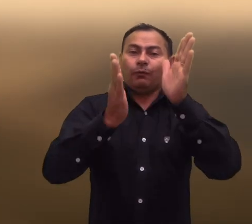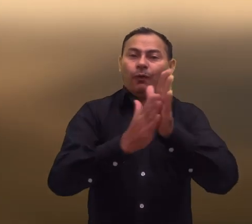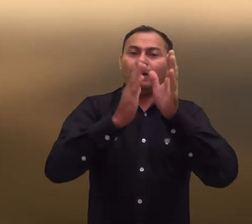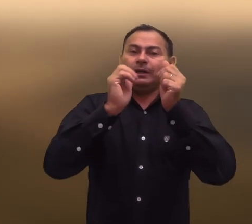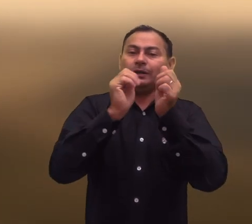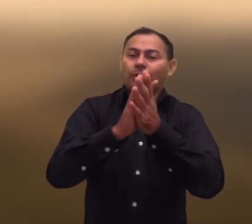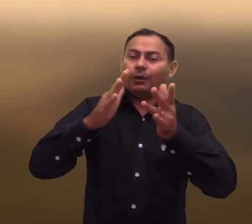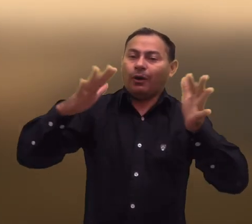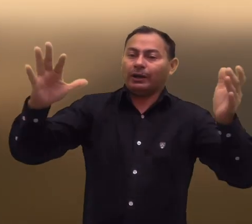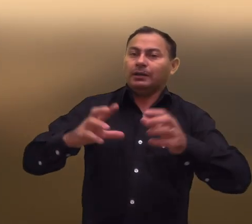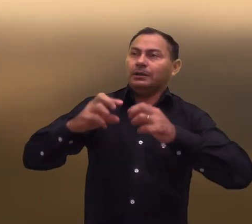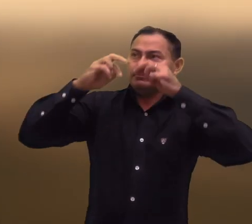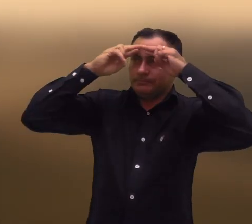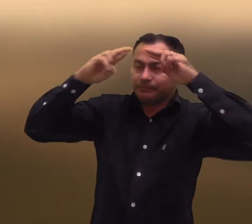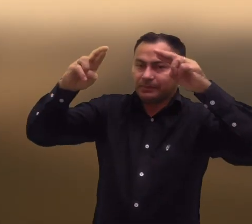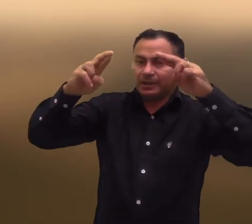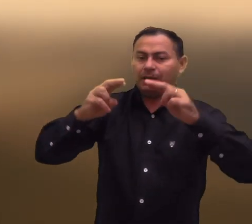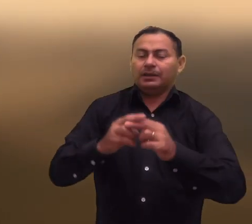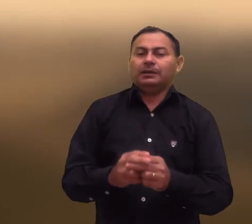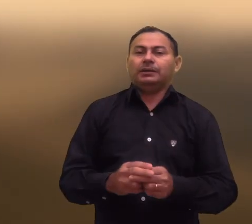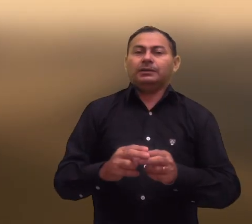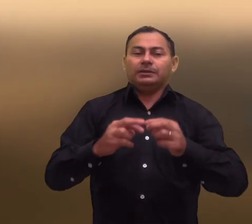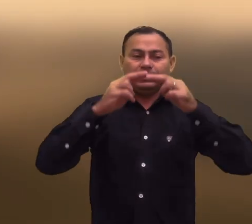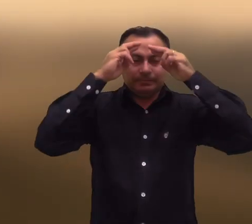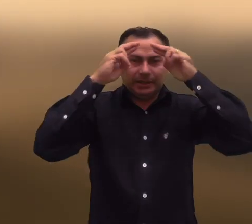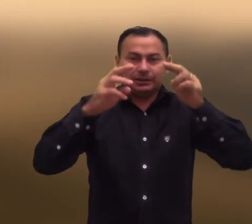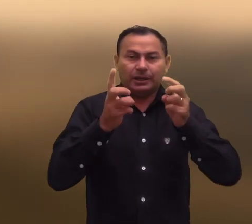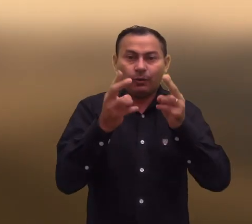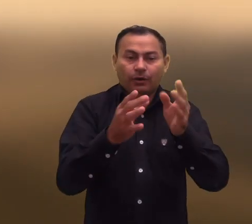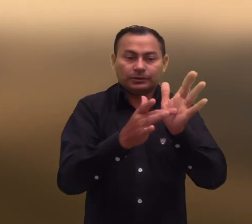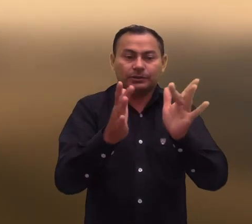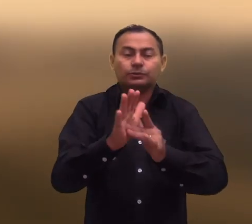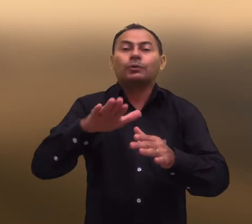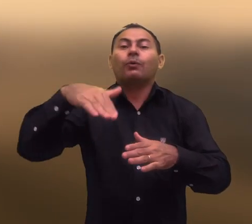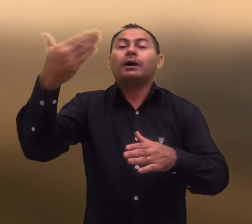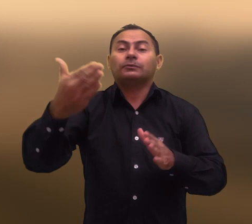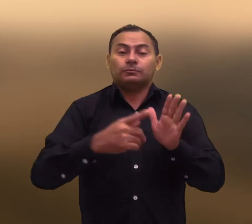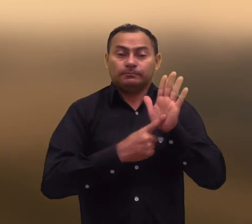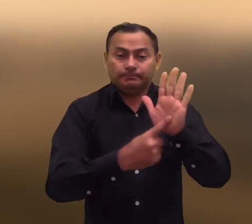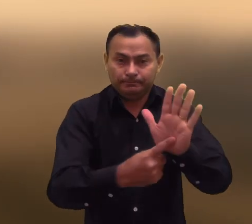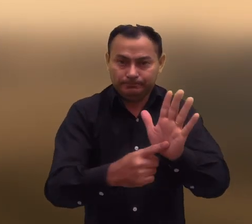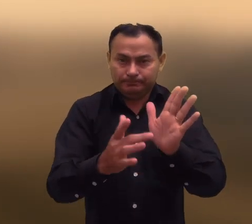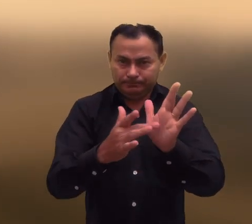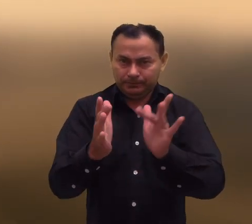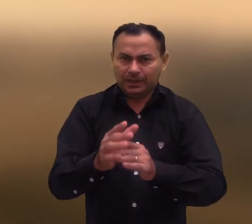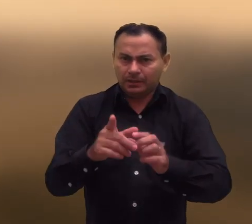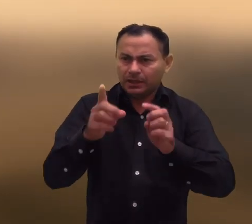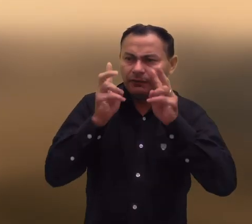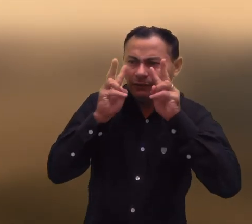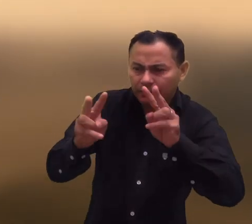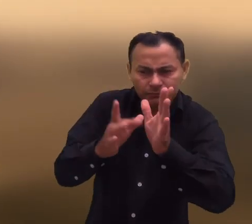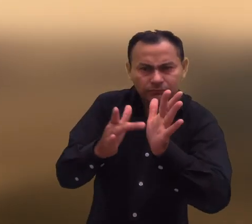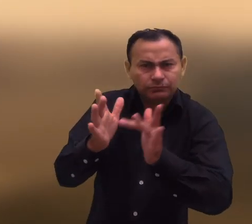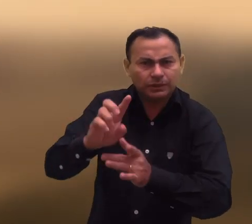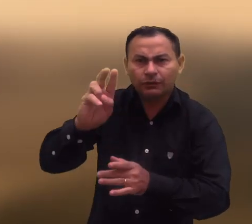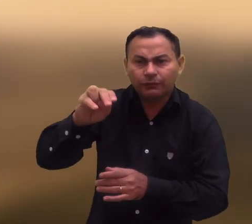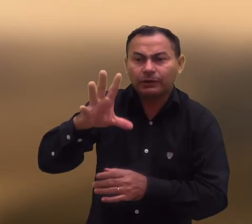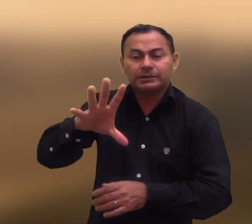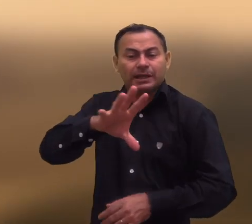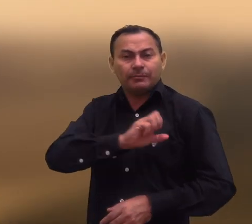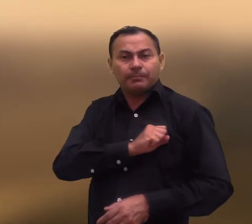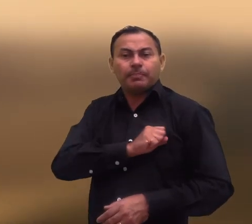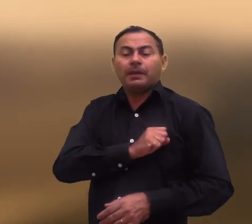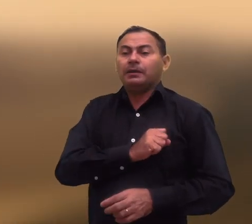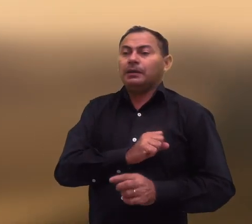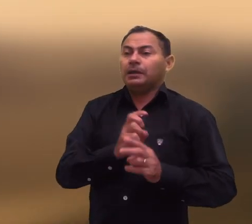louvor, glória e honra quando Jesus Cristo for revelado. Mesmo não o tendo visto, vocês o